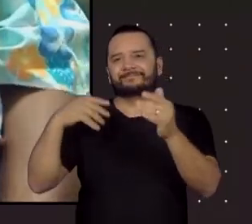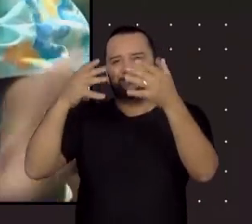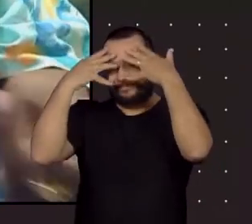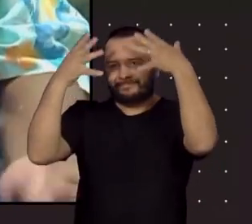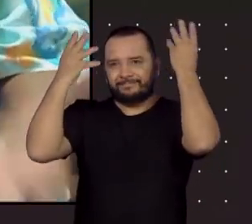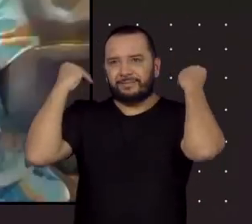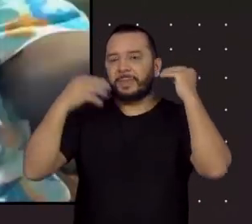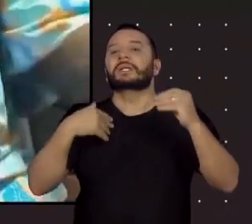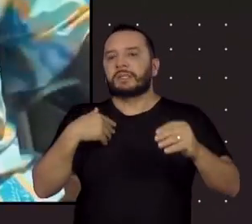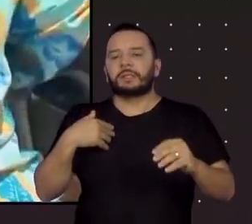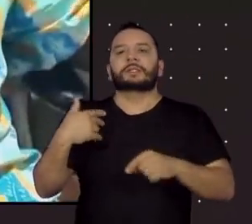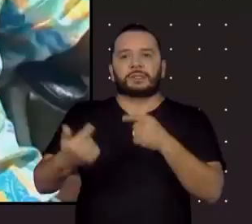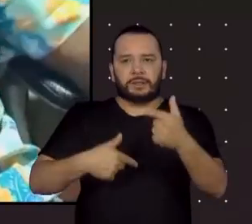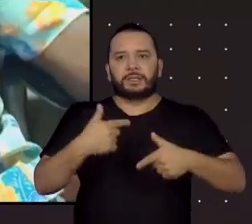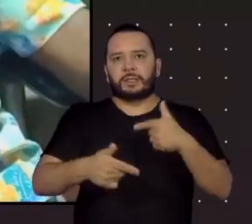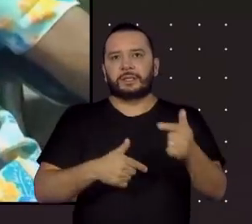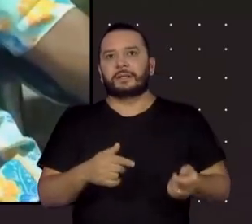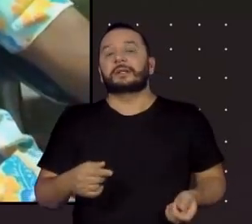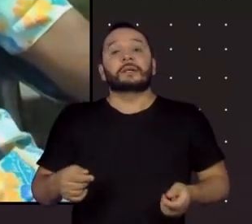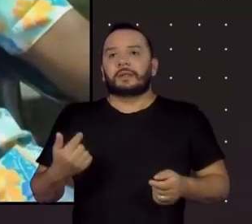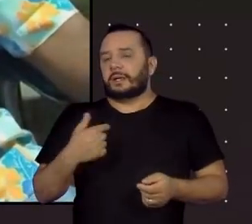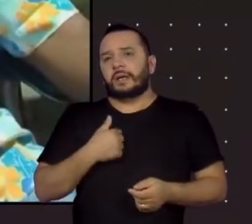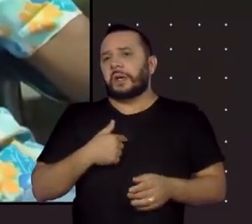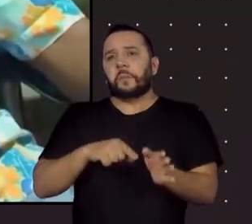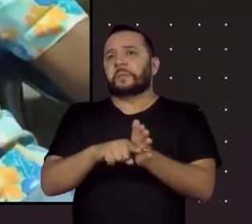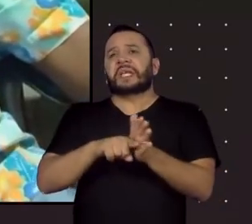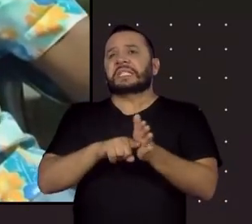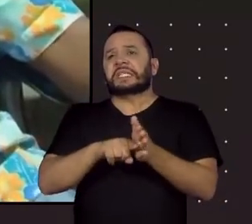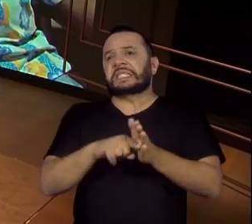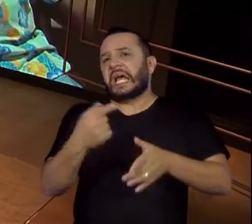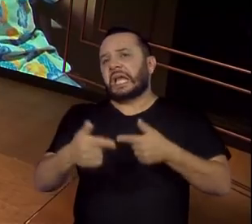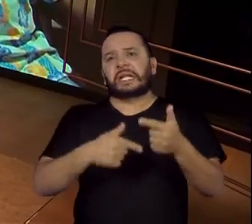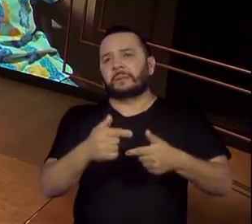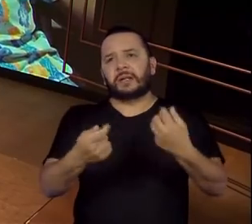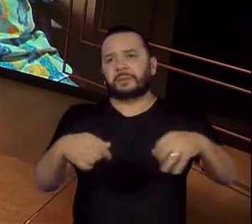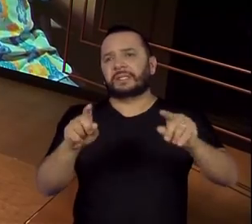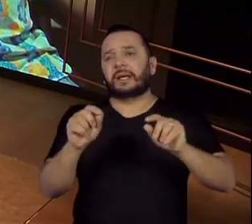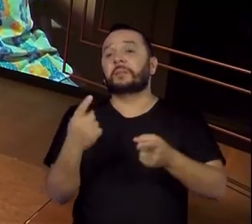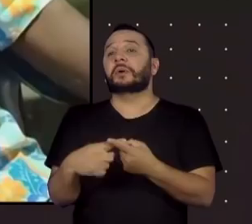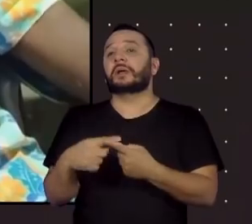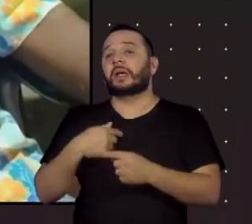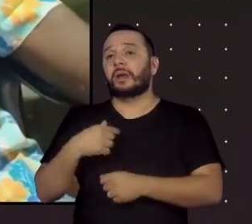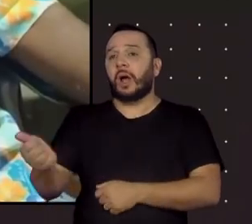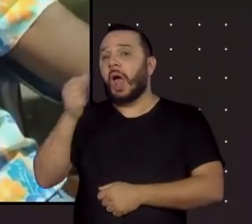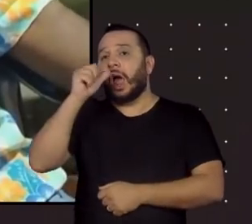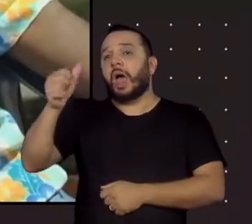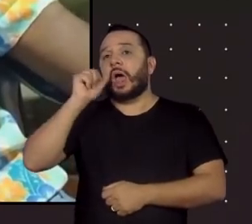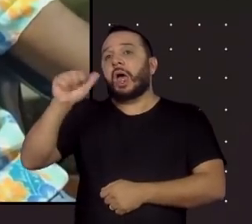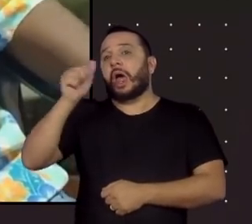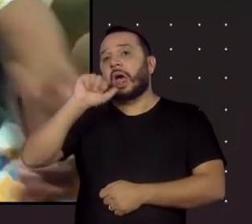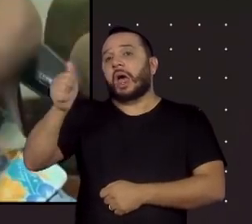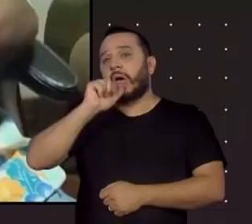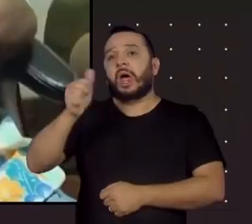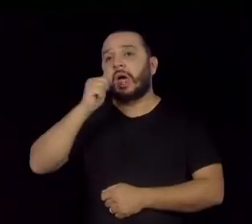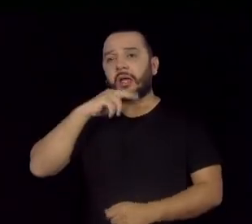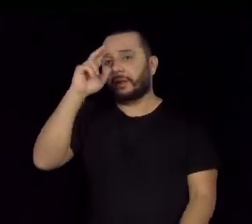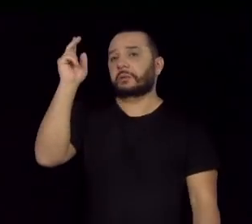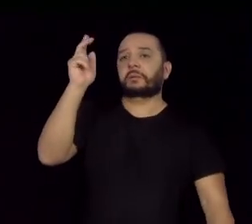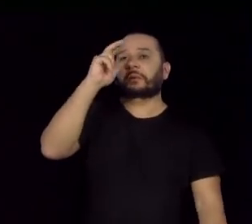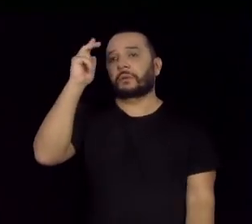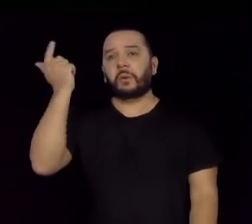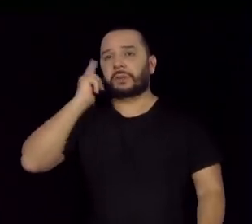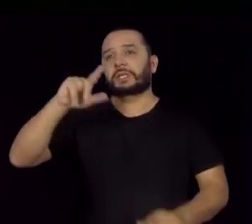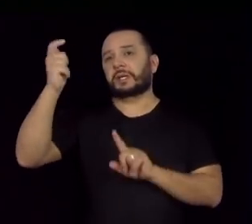que pesquisar muito, até porque eu tinha vivido. Tinha vivido, né? Eu tinha vivido ele, né? Logo depois